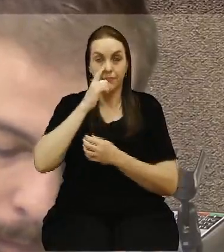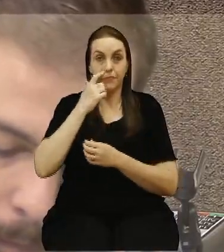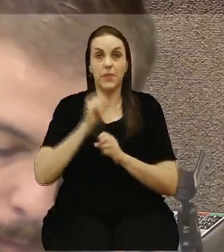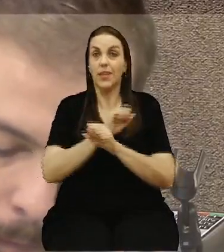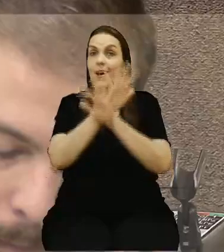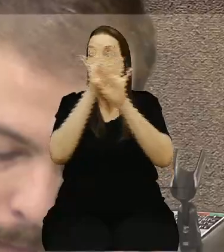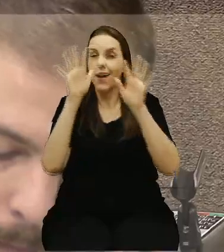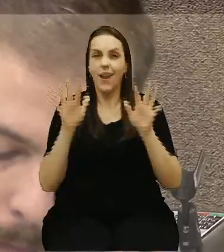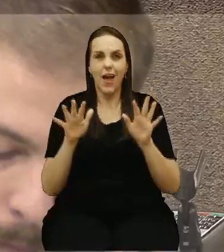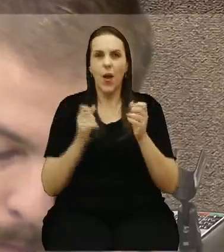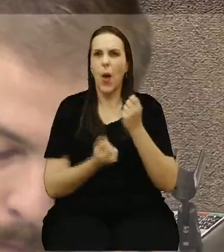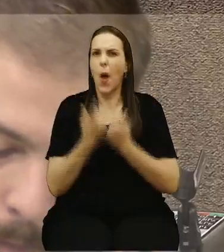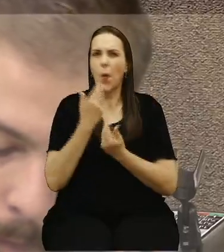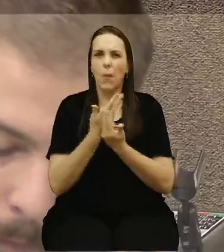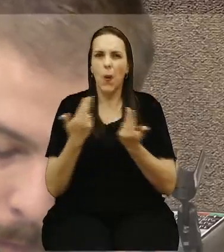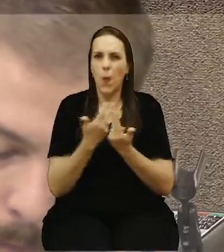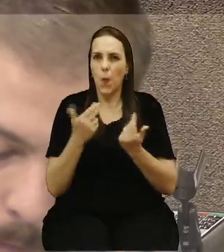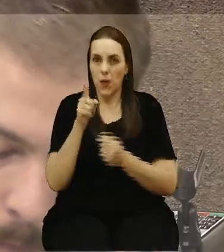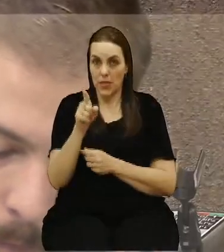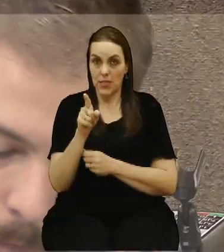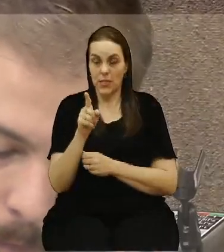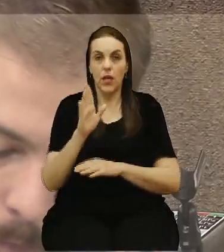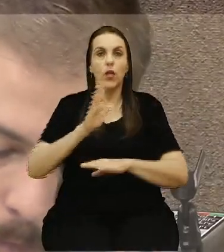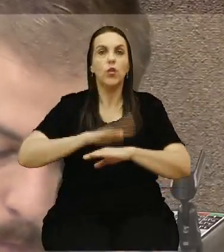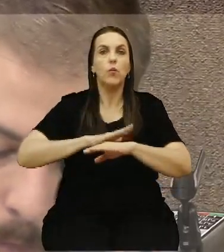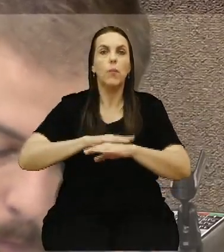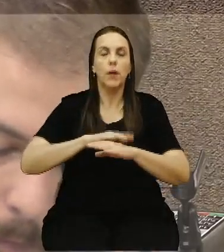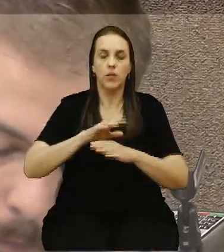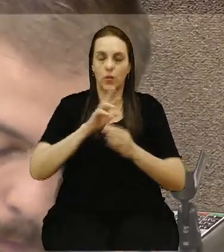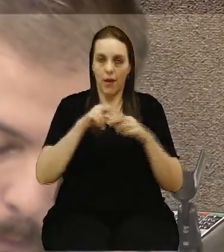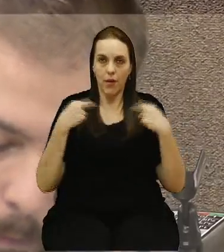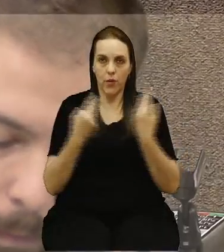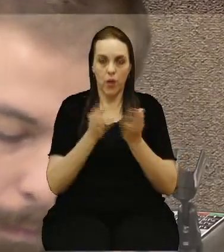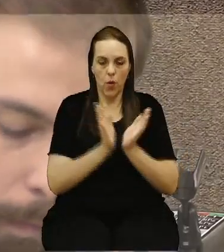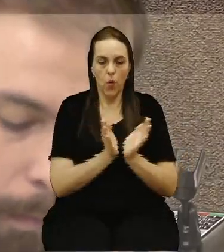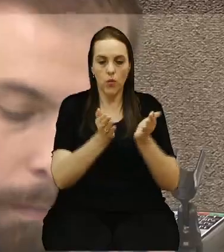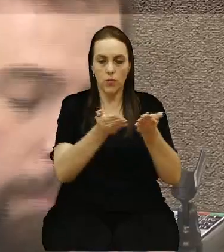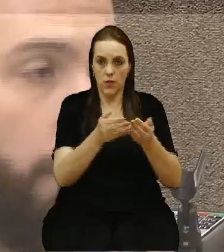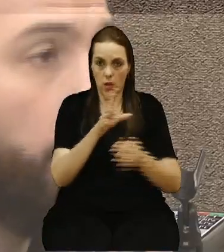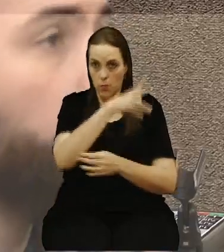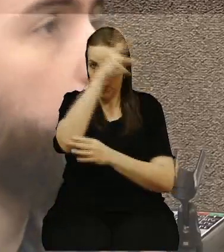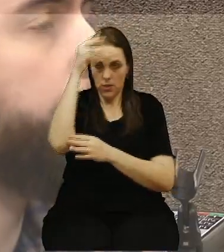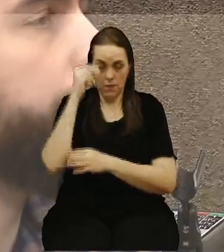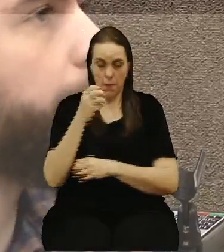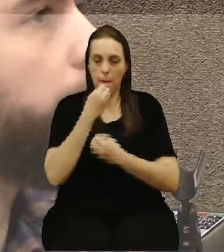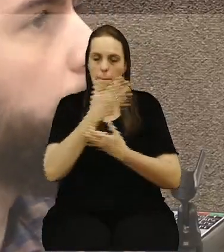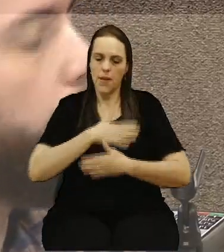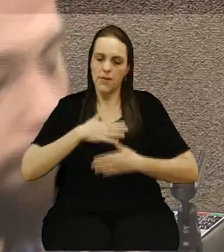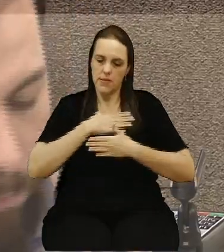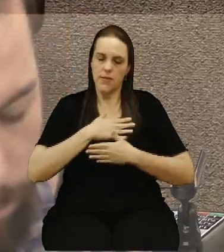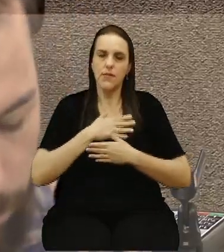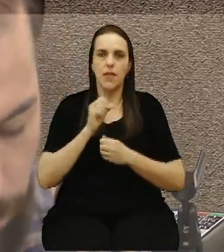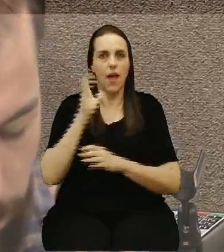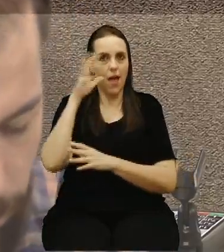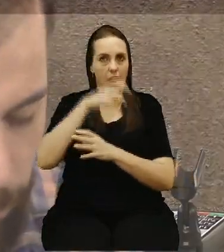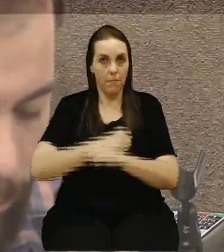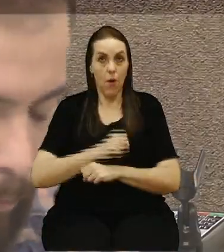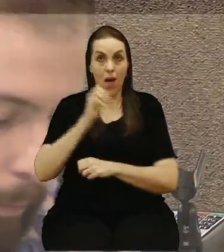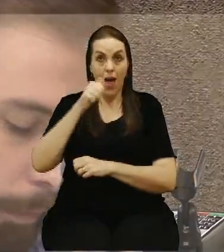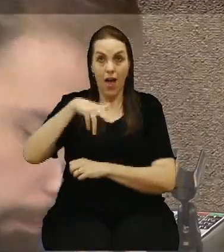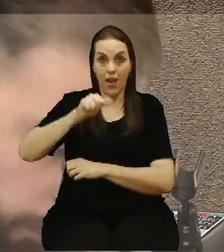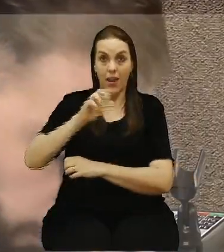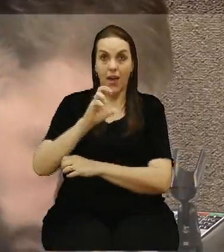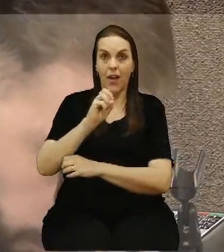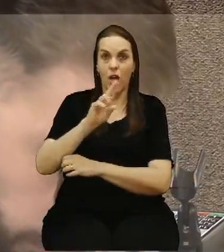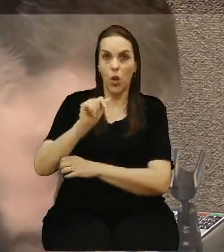claro algumas coisas aqui. Durante a reunião do Conselho Municipal do Bem-Estar Animal, realizada dia 17 de fevereiro, Ana Carolina admitiu